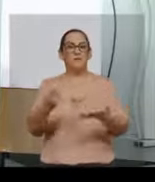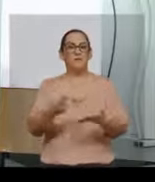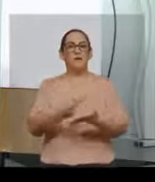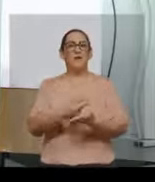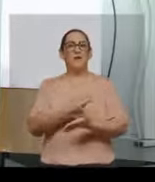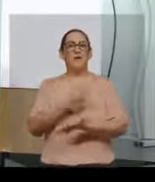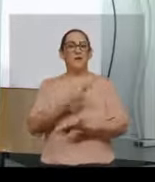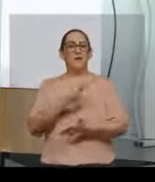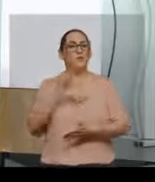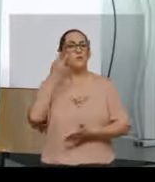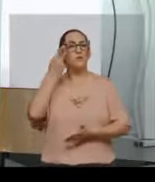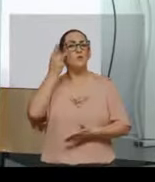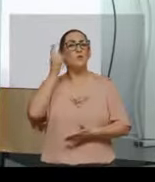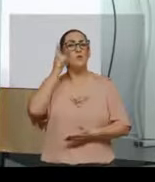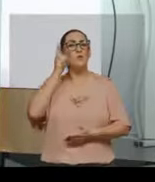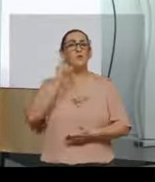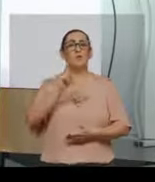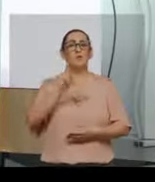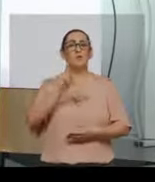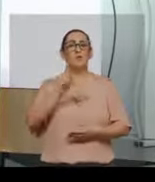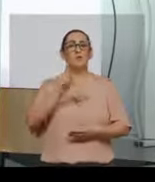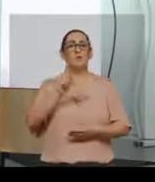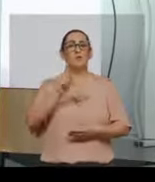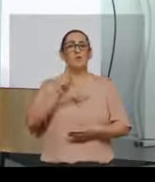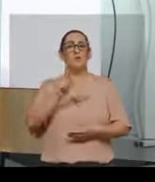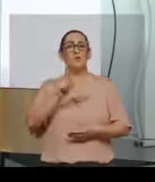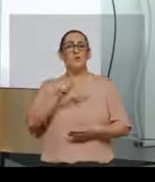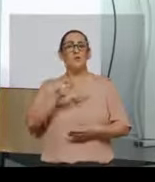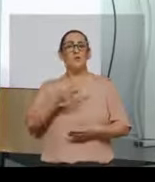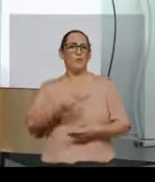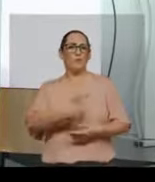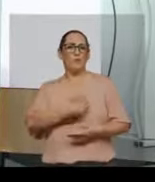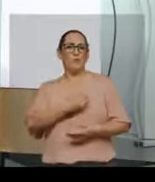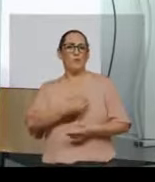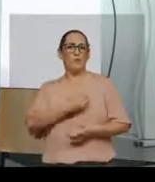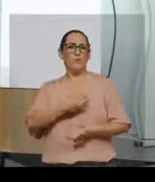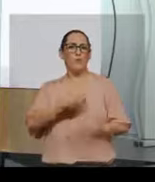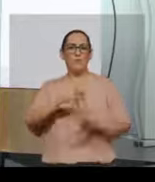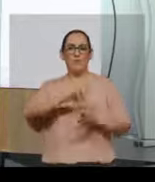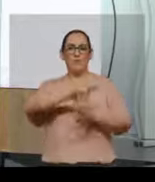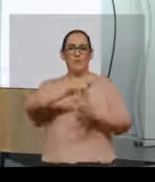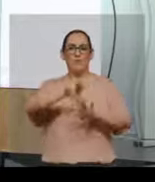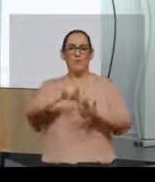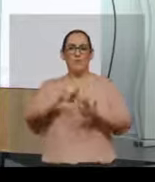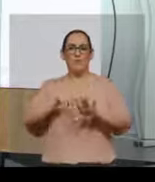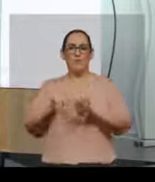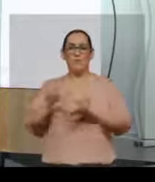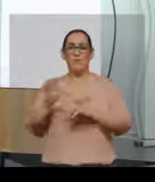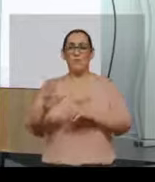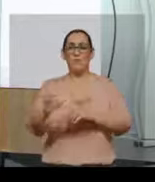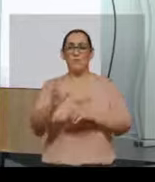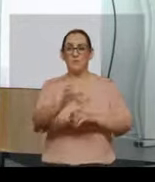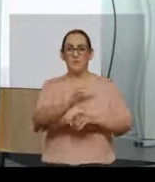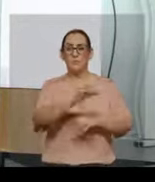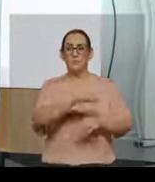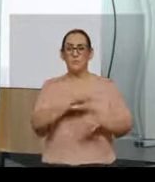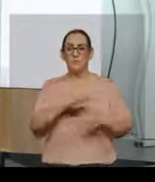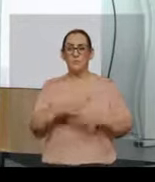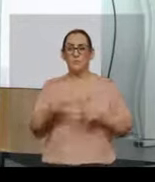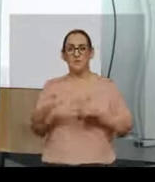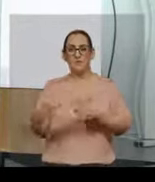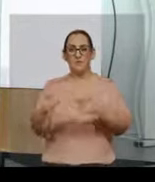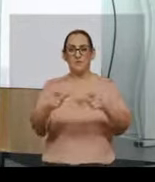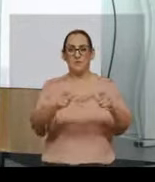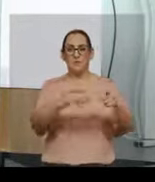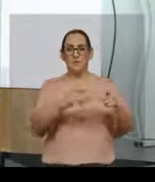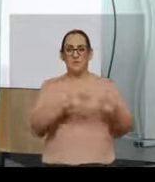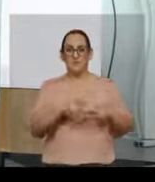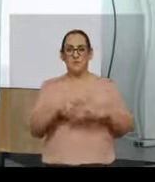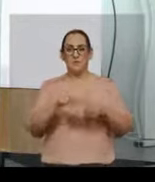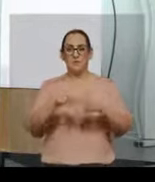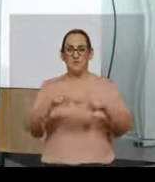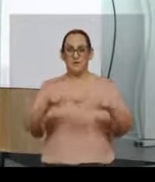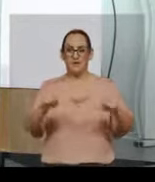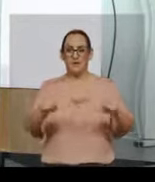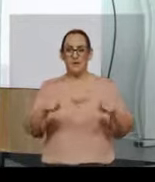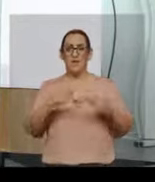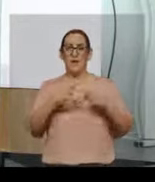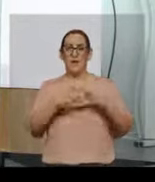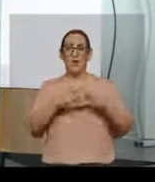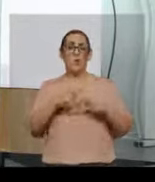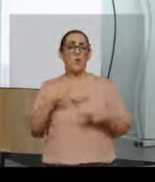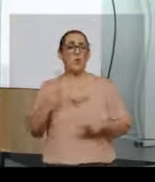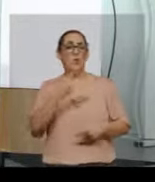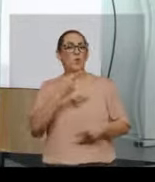para poder sobreviver a determinados ambientes, porque nós sabemos que a vida ela se iniciou na